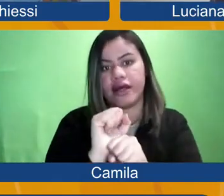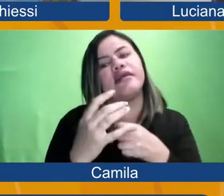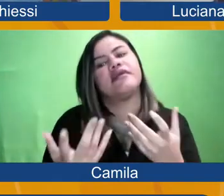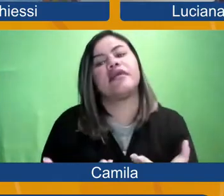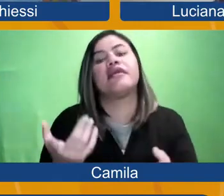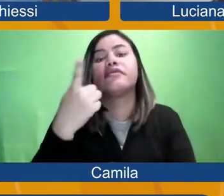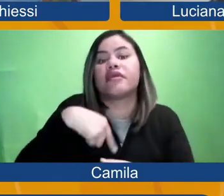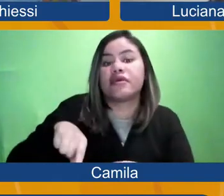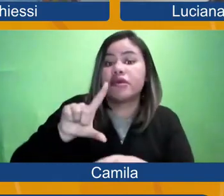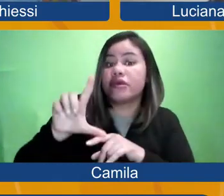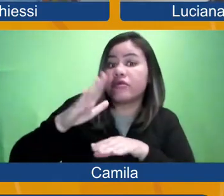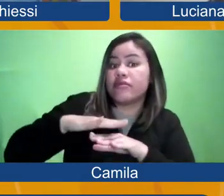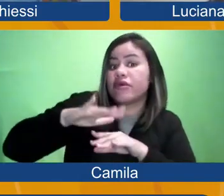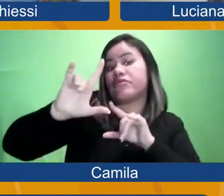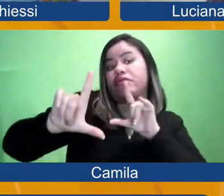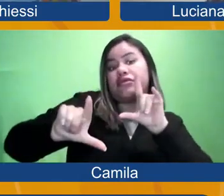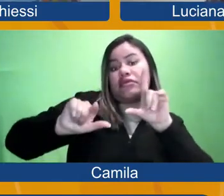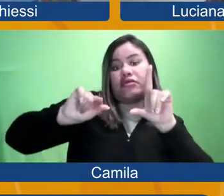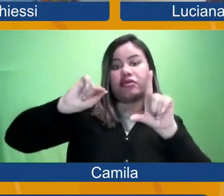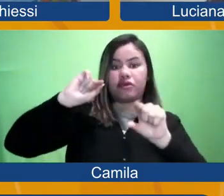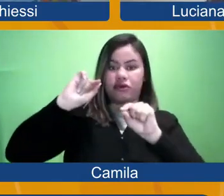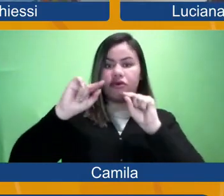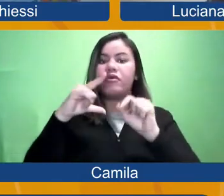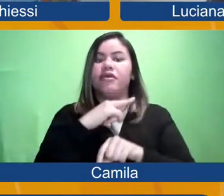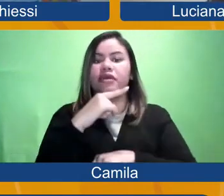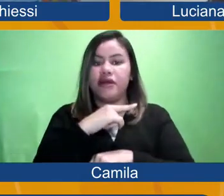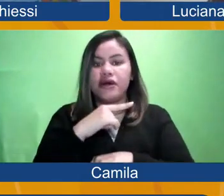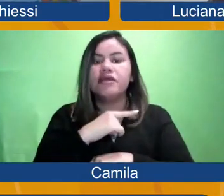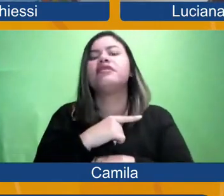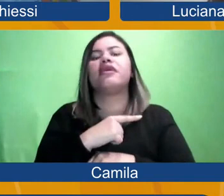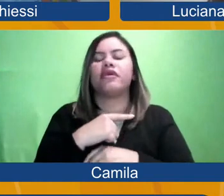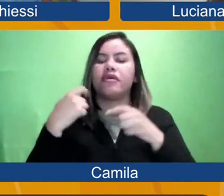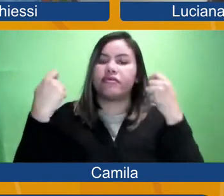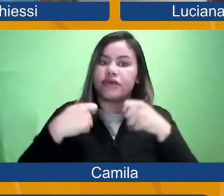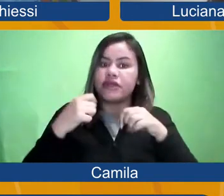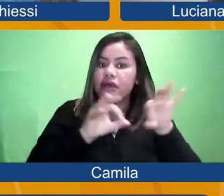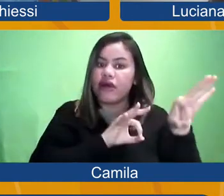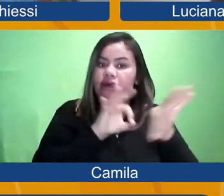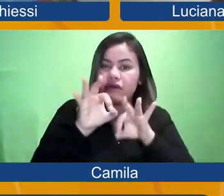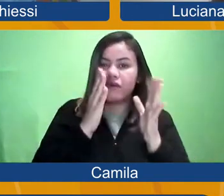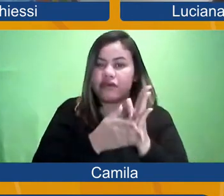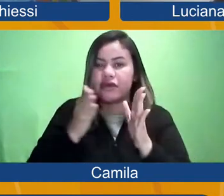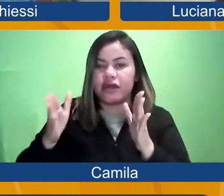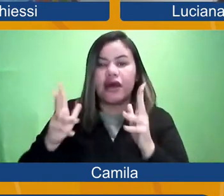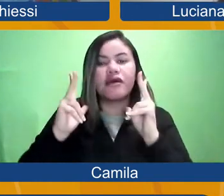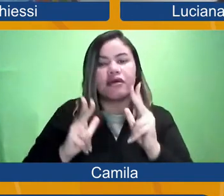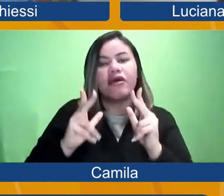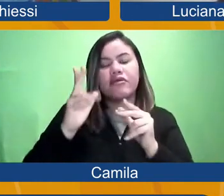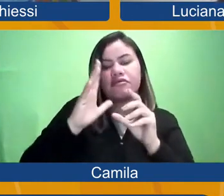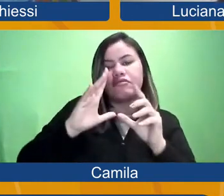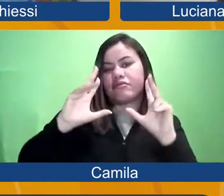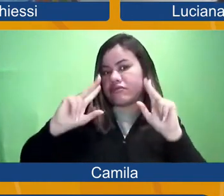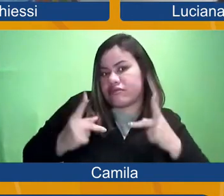nos organizar e, enquanto humanidade, tomar decisões, né, no